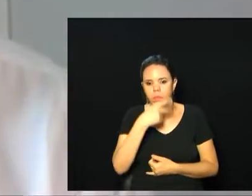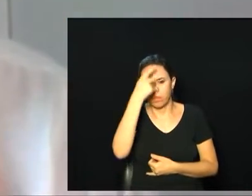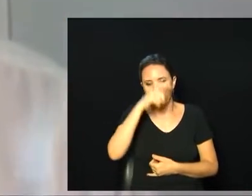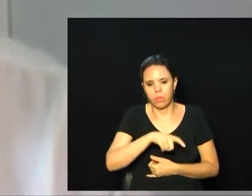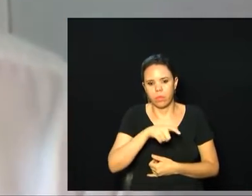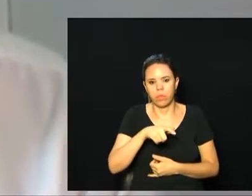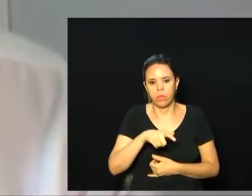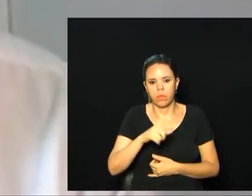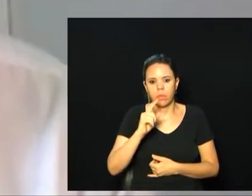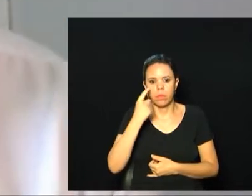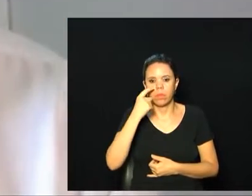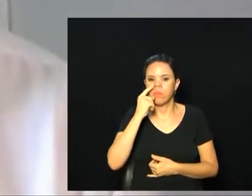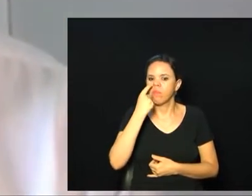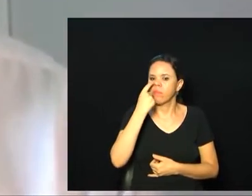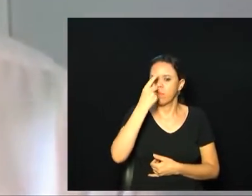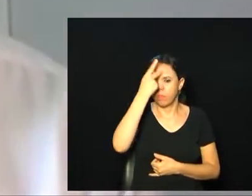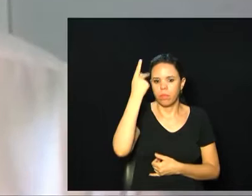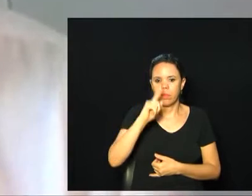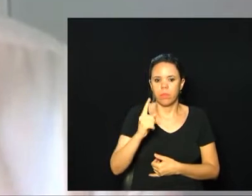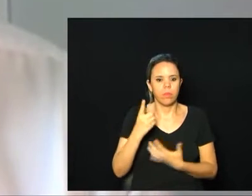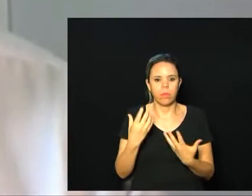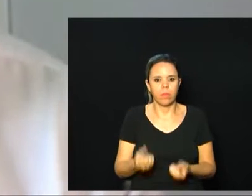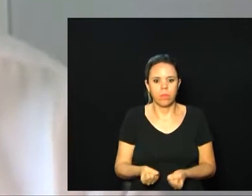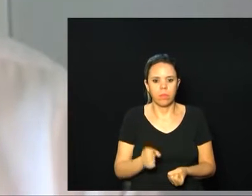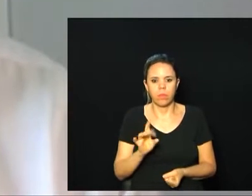As pessoas que enfiam o dedo no nariz e as pessoas que não admitem.